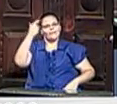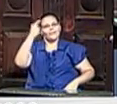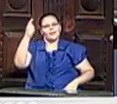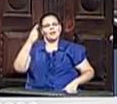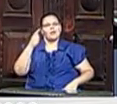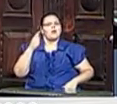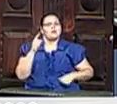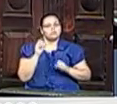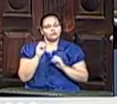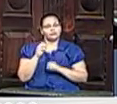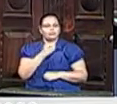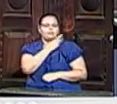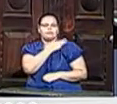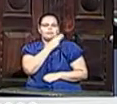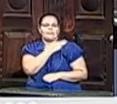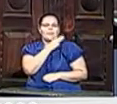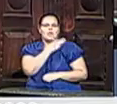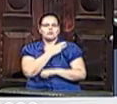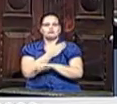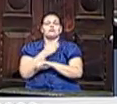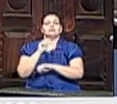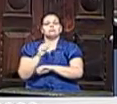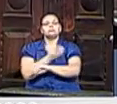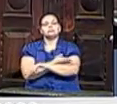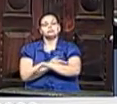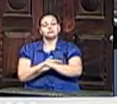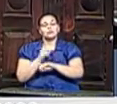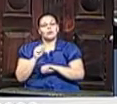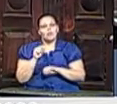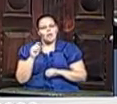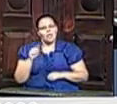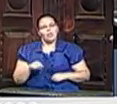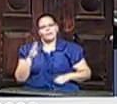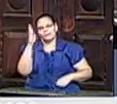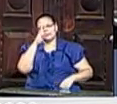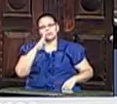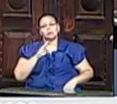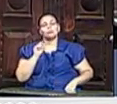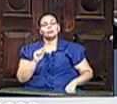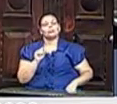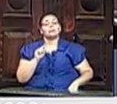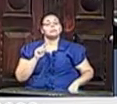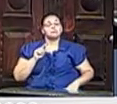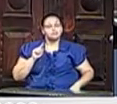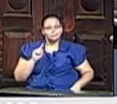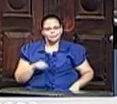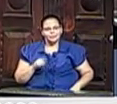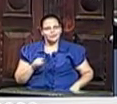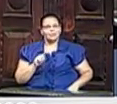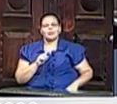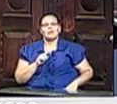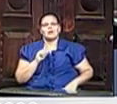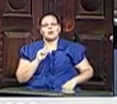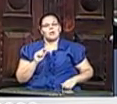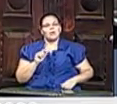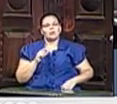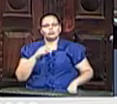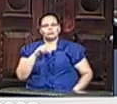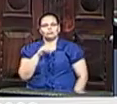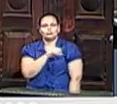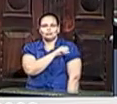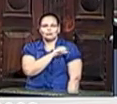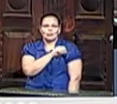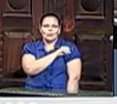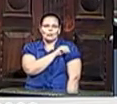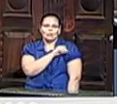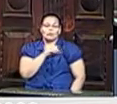médio, tradicionalmente, na história do aparelho escolar brasileiro, sempre ocupou uma espécie de não lugar. O